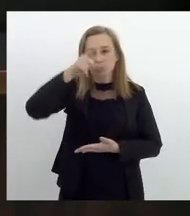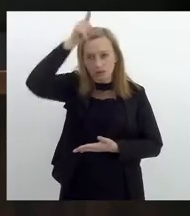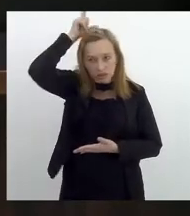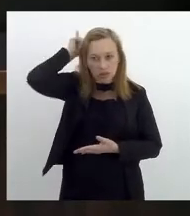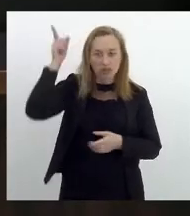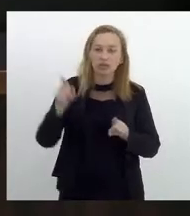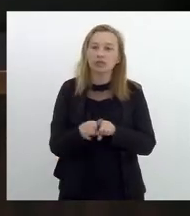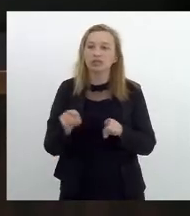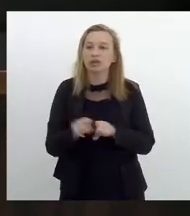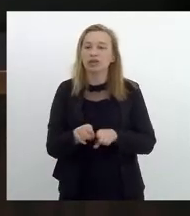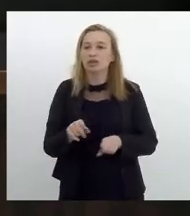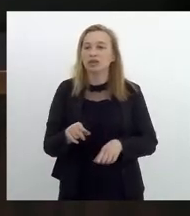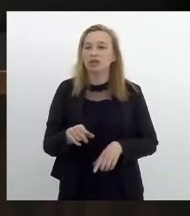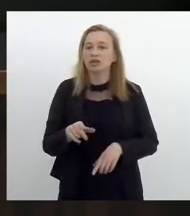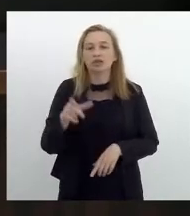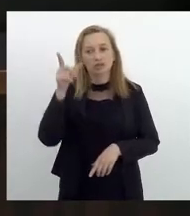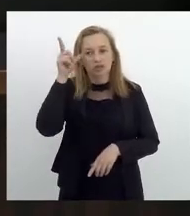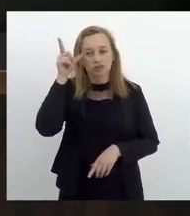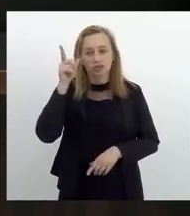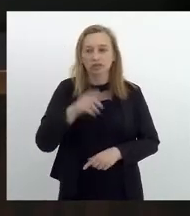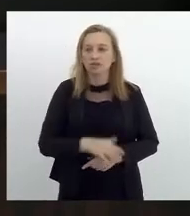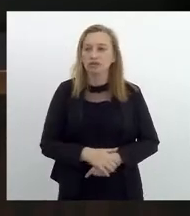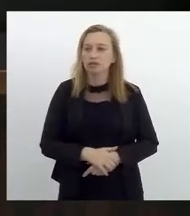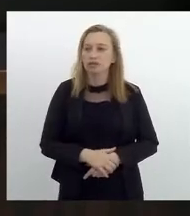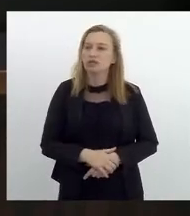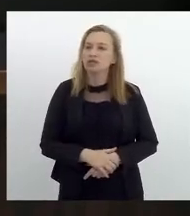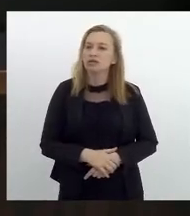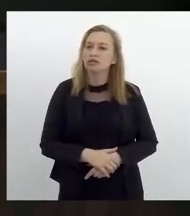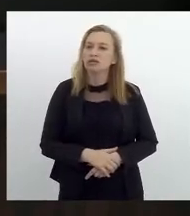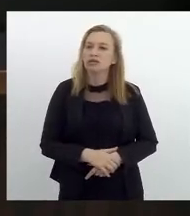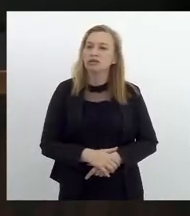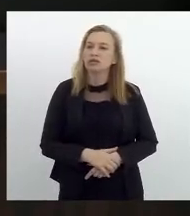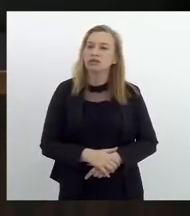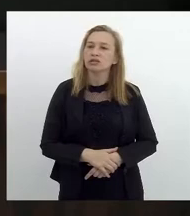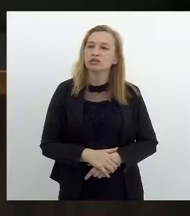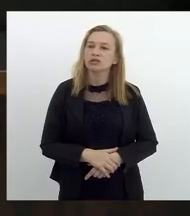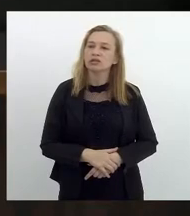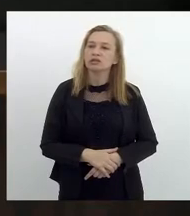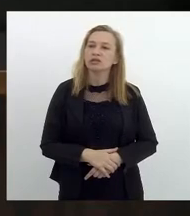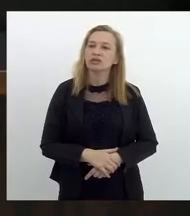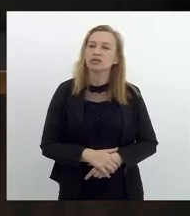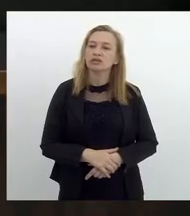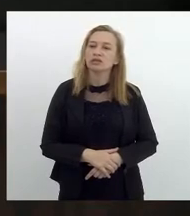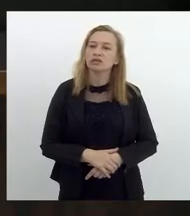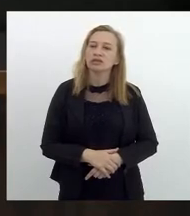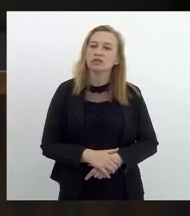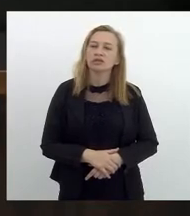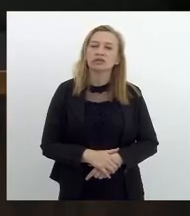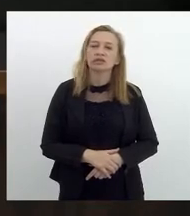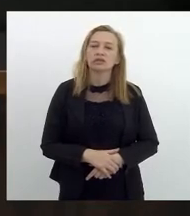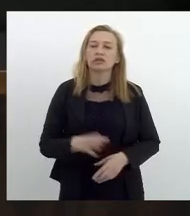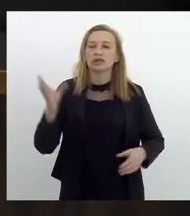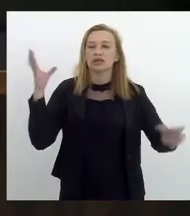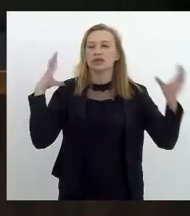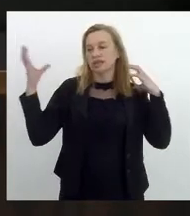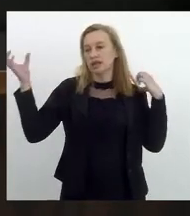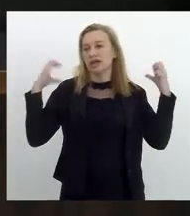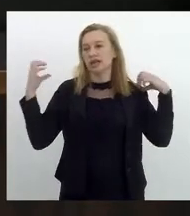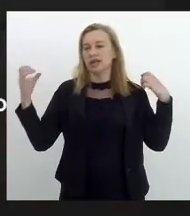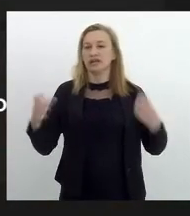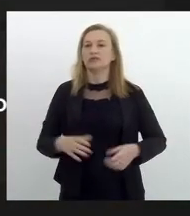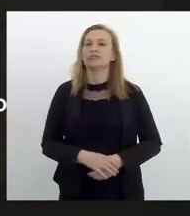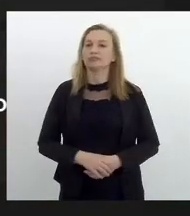Paulo. Chico Machado. Para emitir parecer pela Célio ciência... Célio Jordão, deputado Jair.